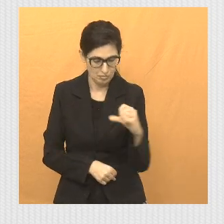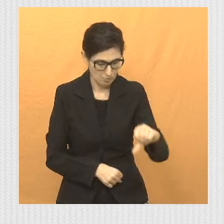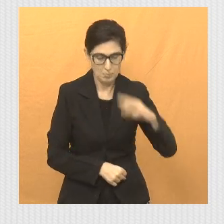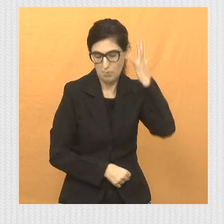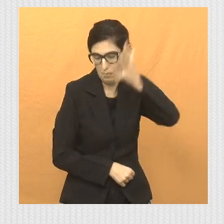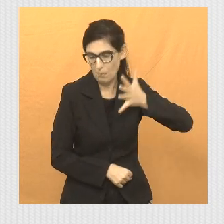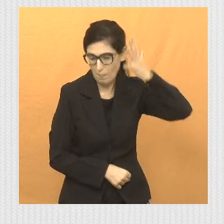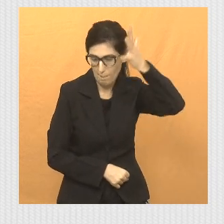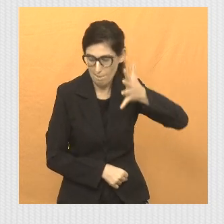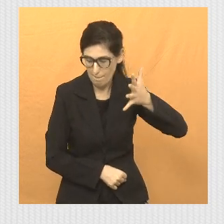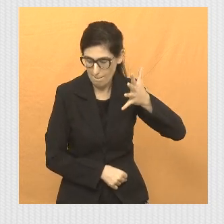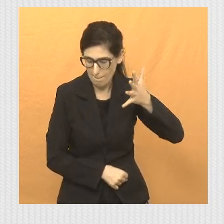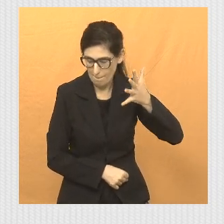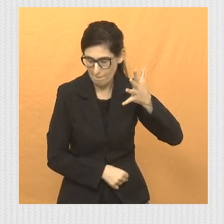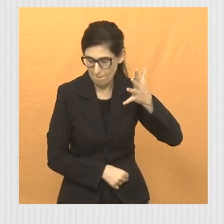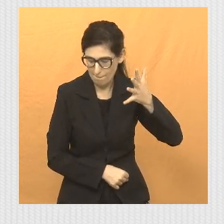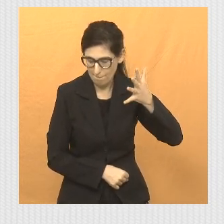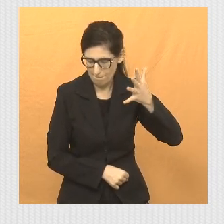pré-conferências municipais,